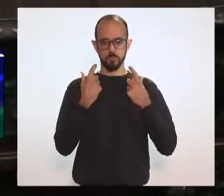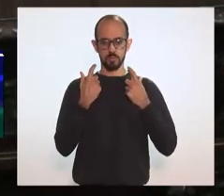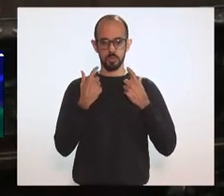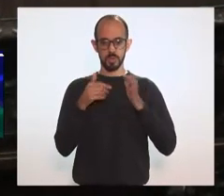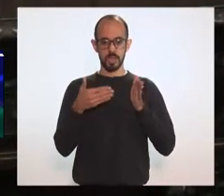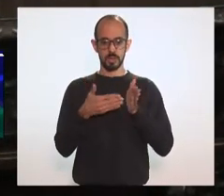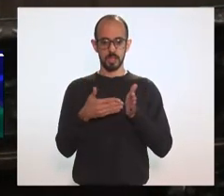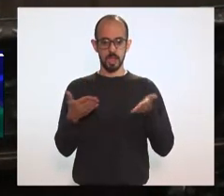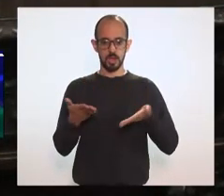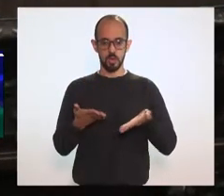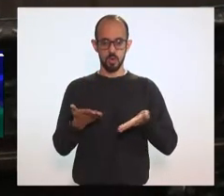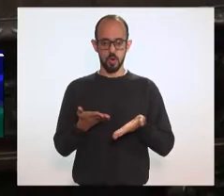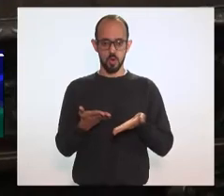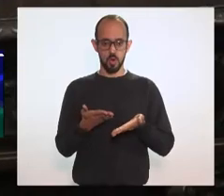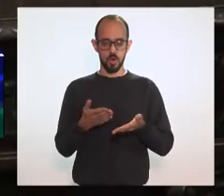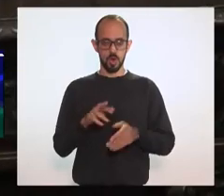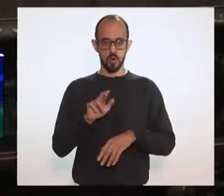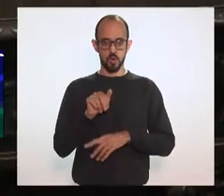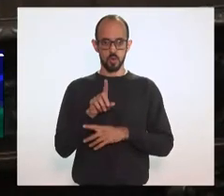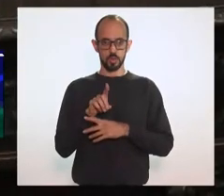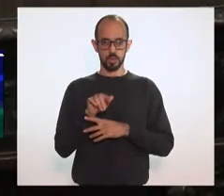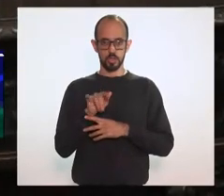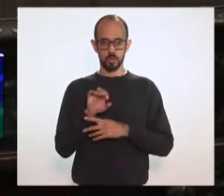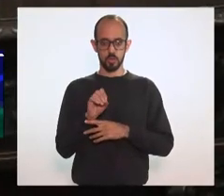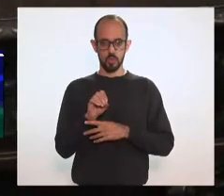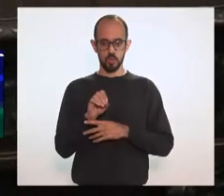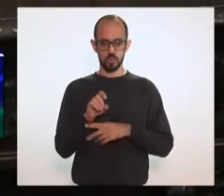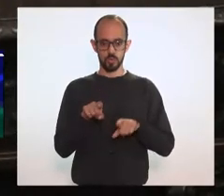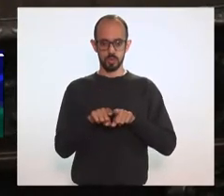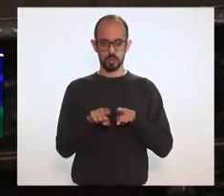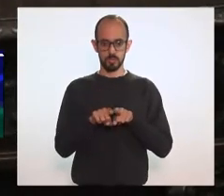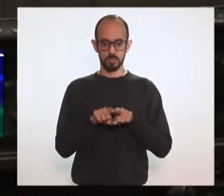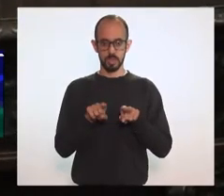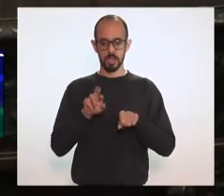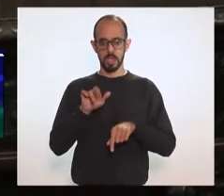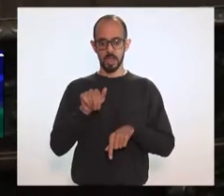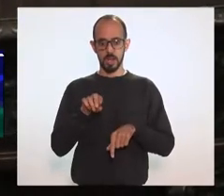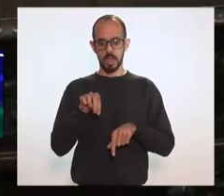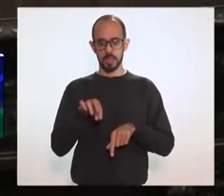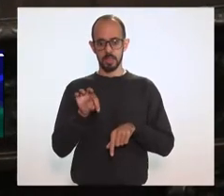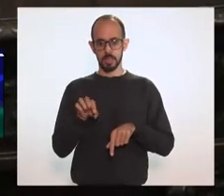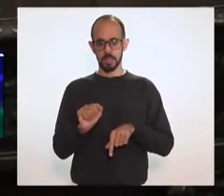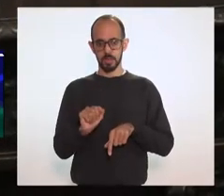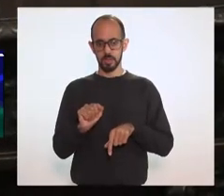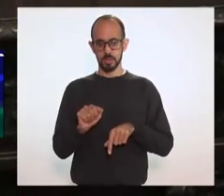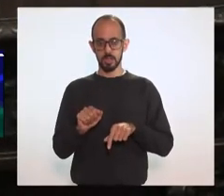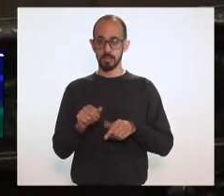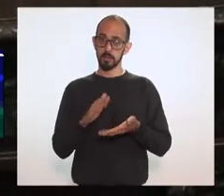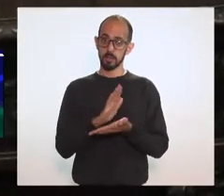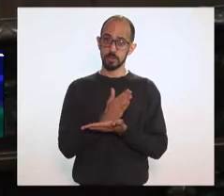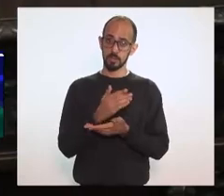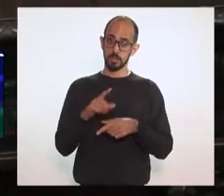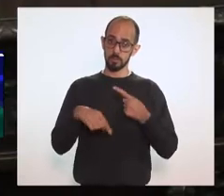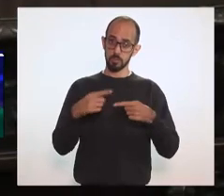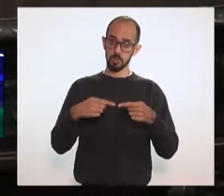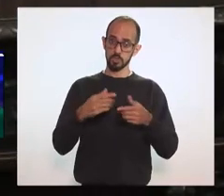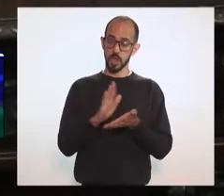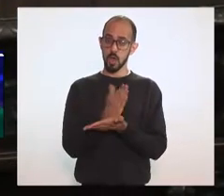deputado Rodrigo Amorim, deputada Renata Souza, até agora, apesar de algumas declarações das últimas semanas,